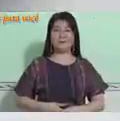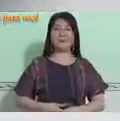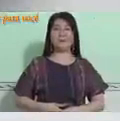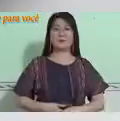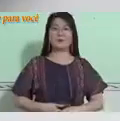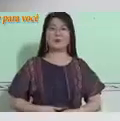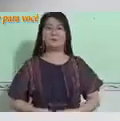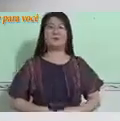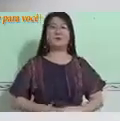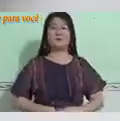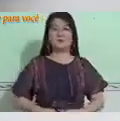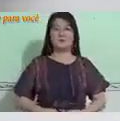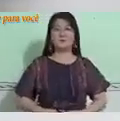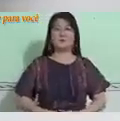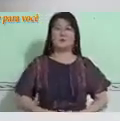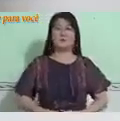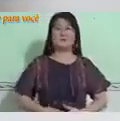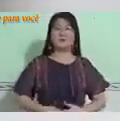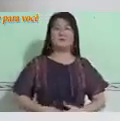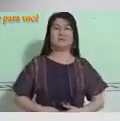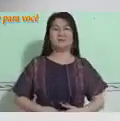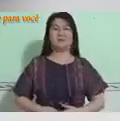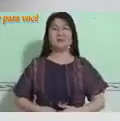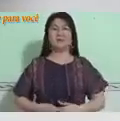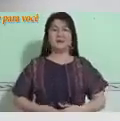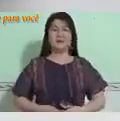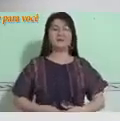As tentativas de suicídio, normalmente,